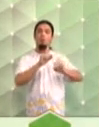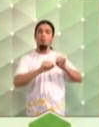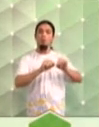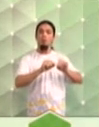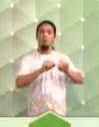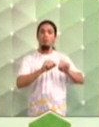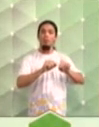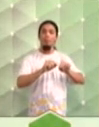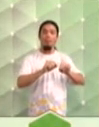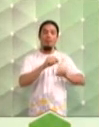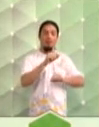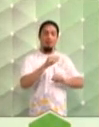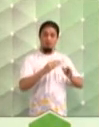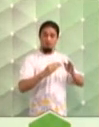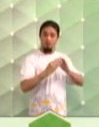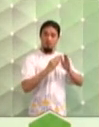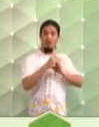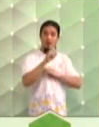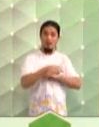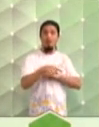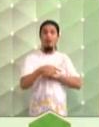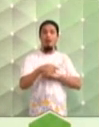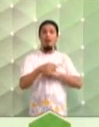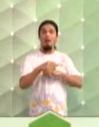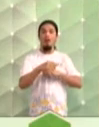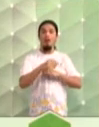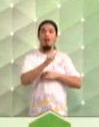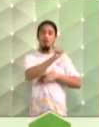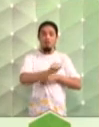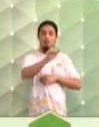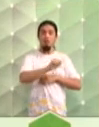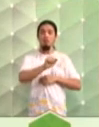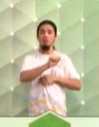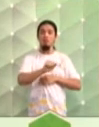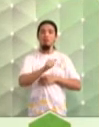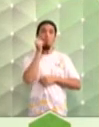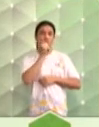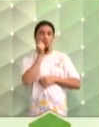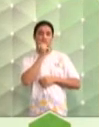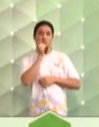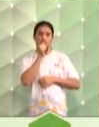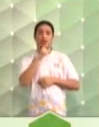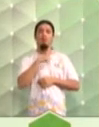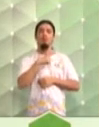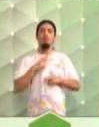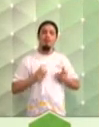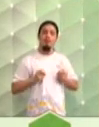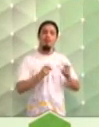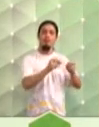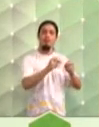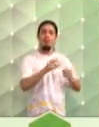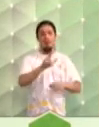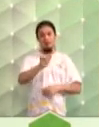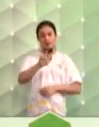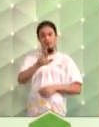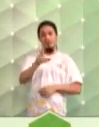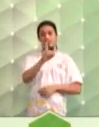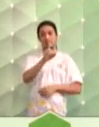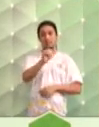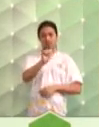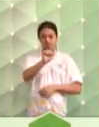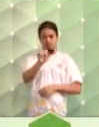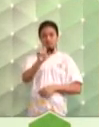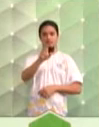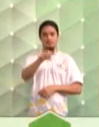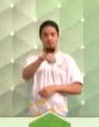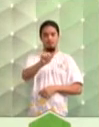que cadastrou o CPF, é a Associação de Apoio às Mulheres Portadoras de Câncer, Lar das Marias. Isso. Parabéns, Andréia